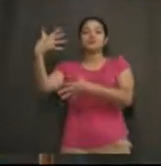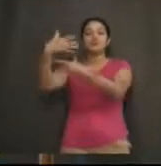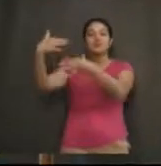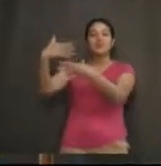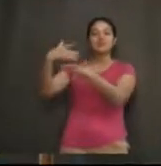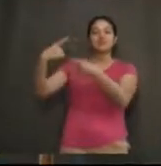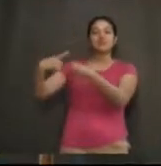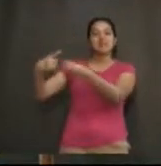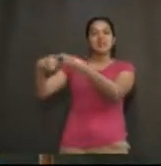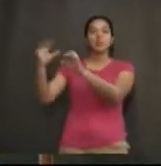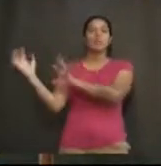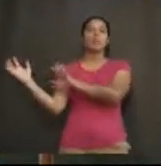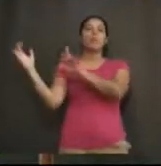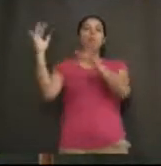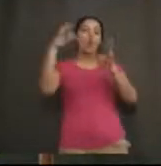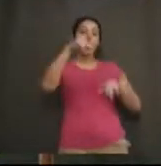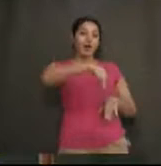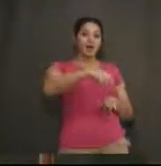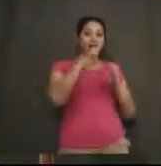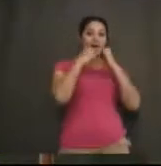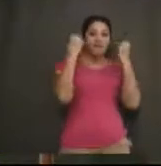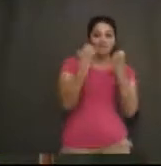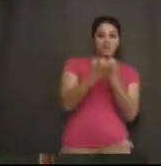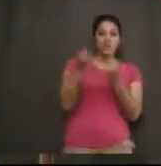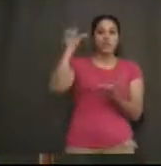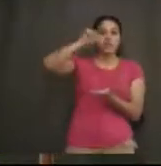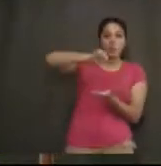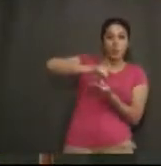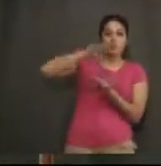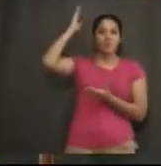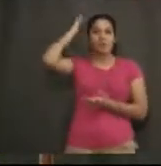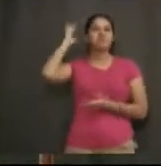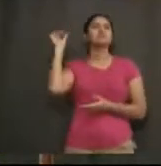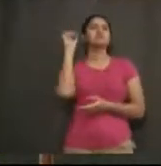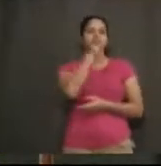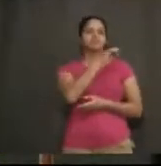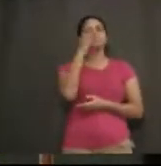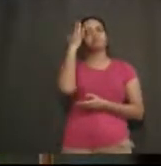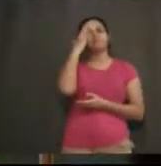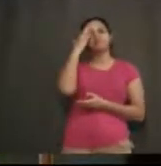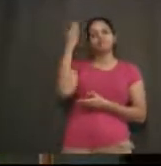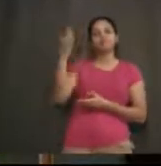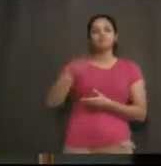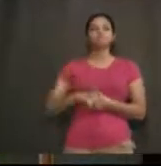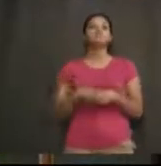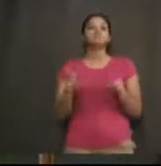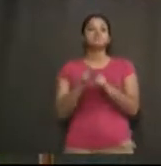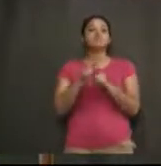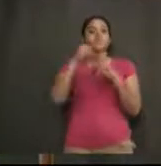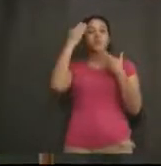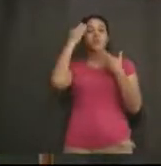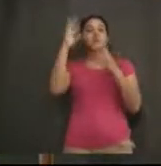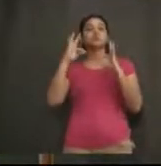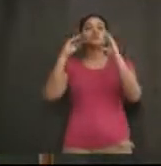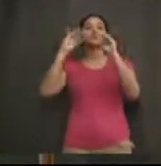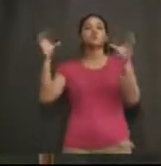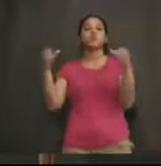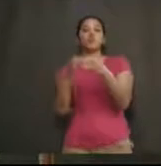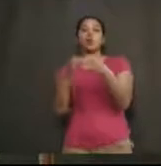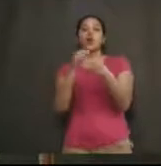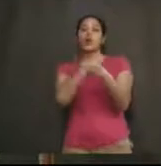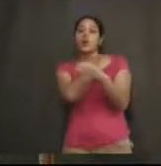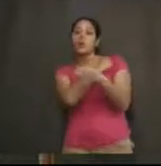interior, para estar participando de um evento aqui na nossa capital. Agradeço também a todos os discentes e